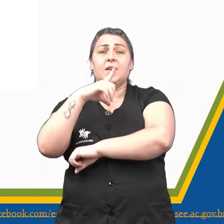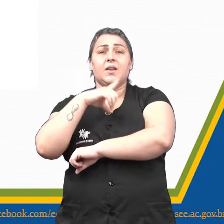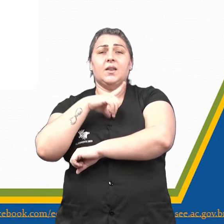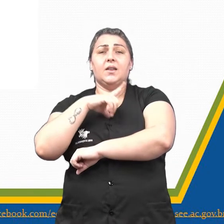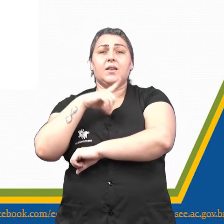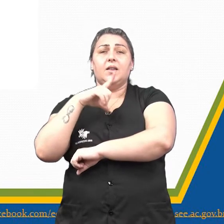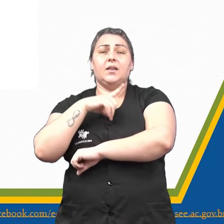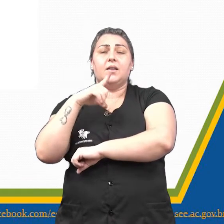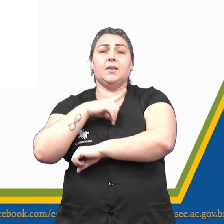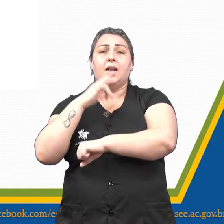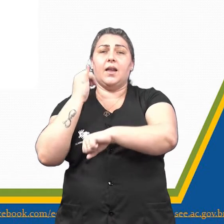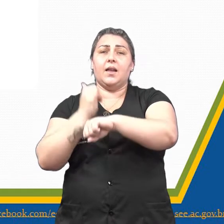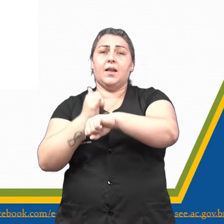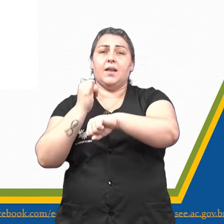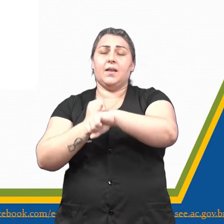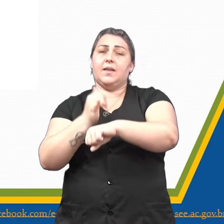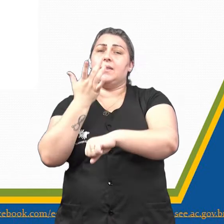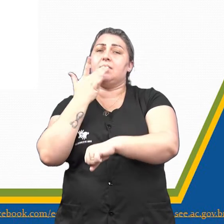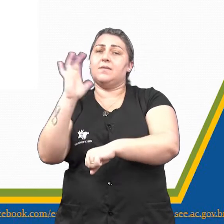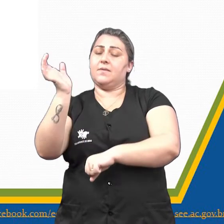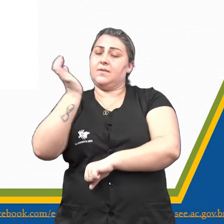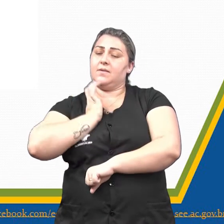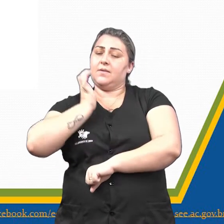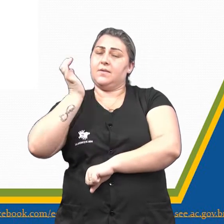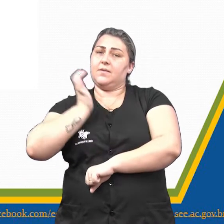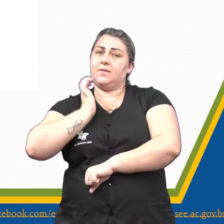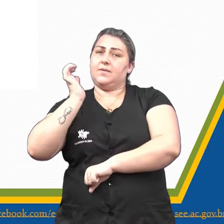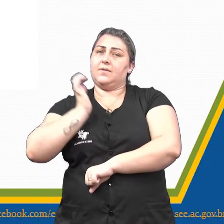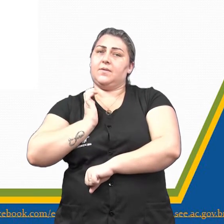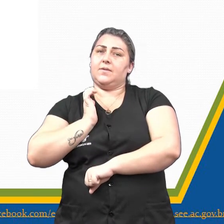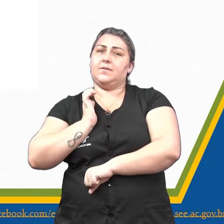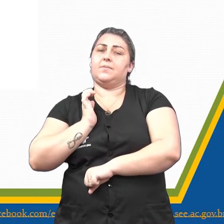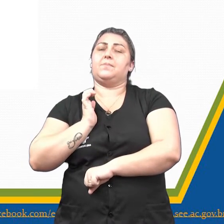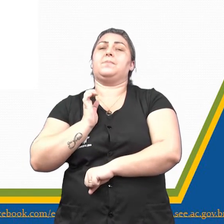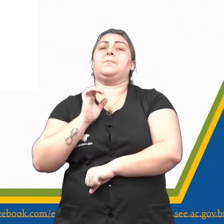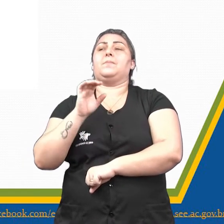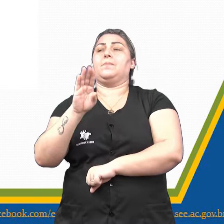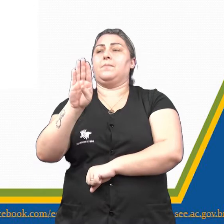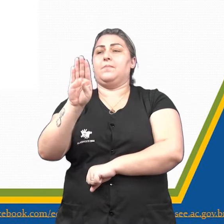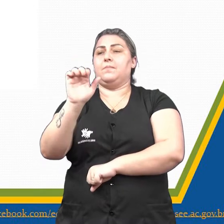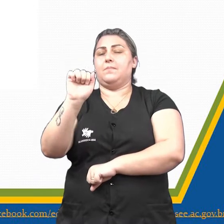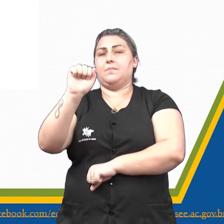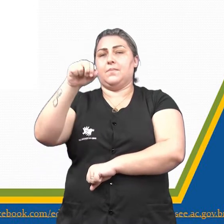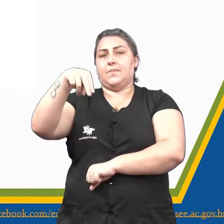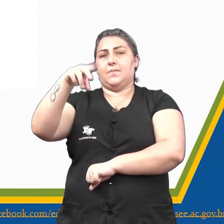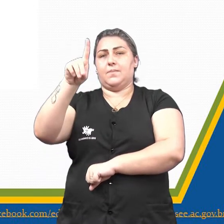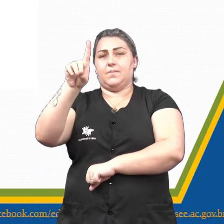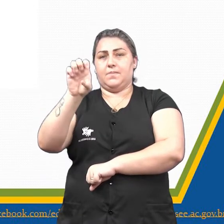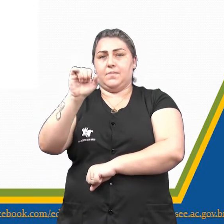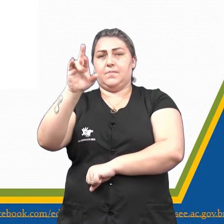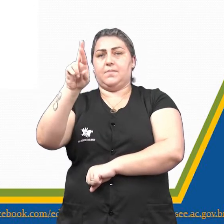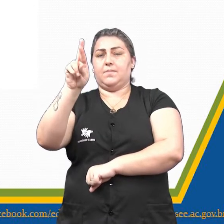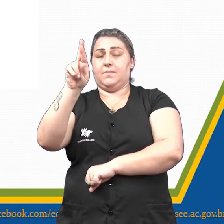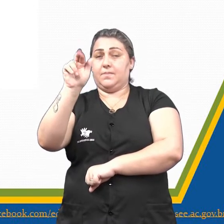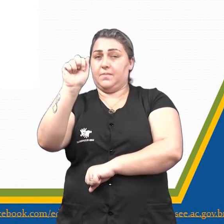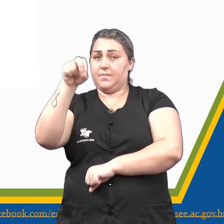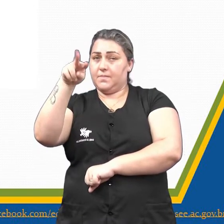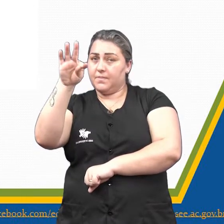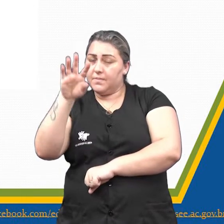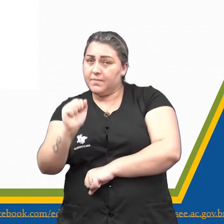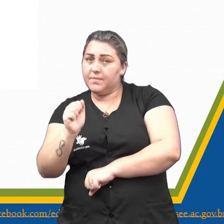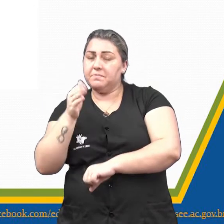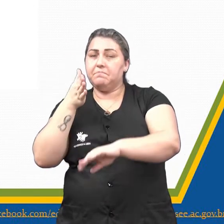As minas, o ouro, né, descoberto, os bandeirantes, aqueles que adentram os sertões,